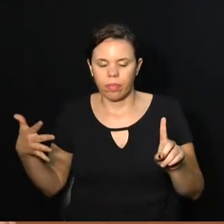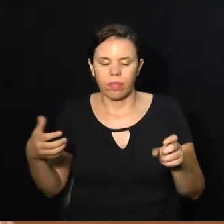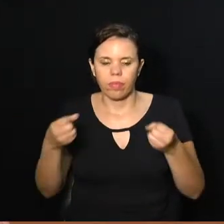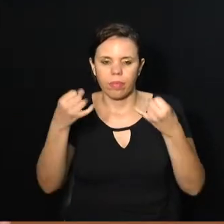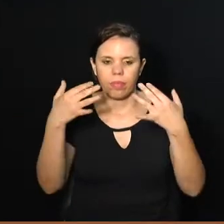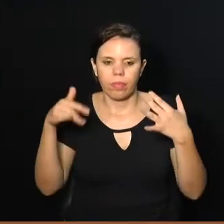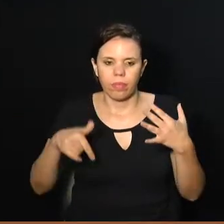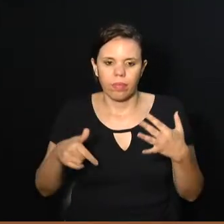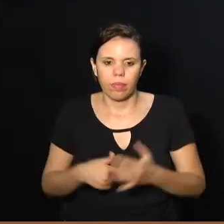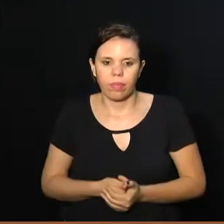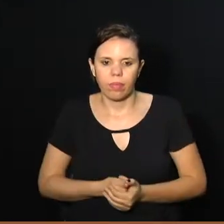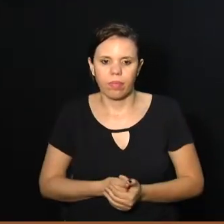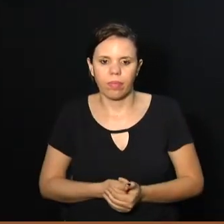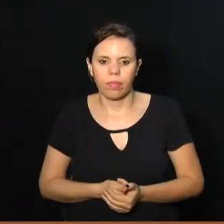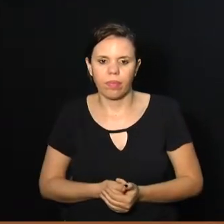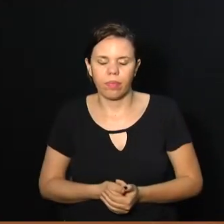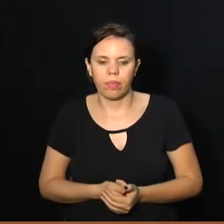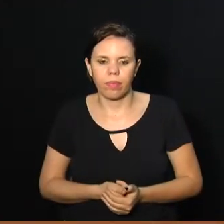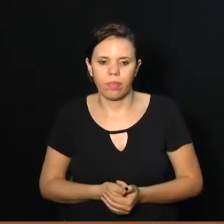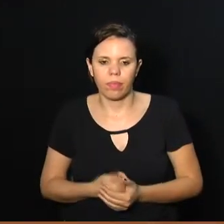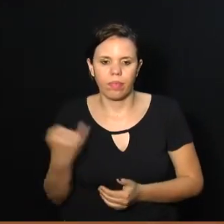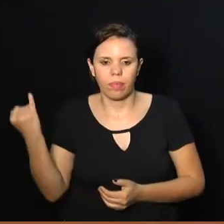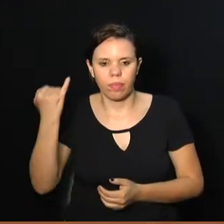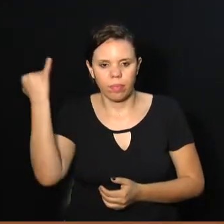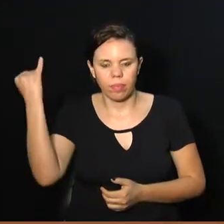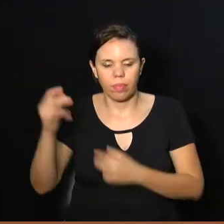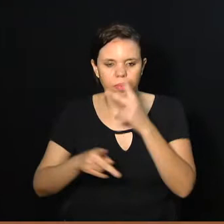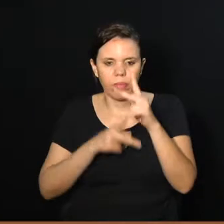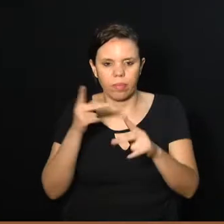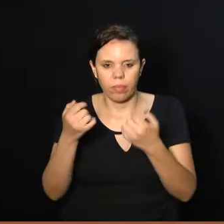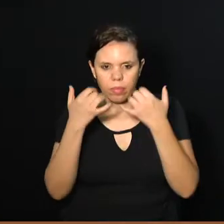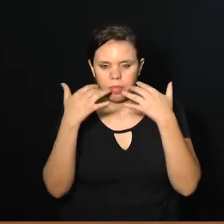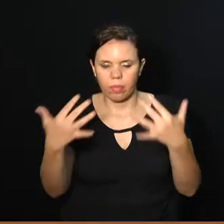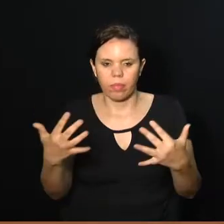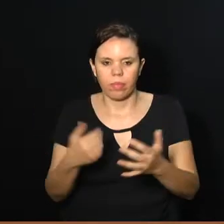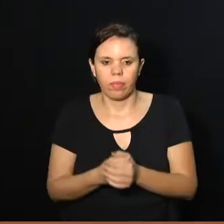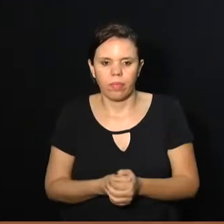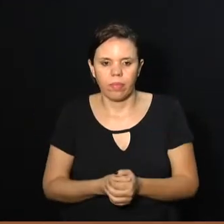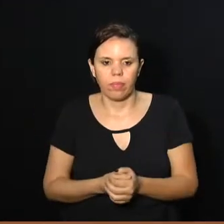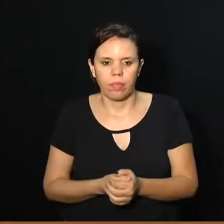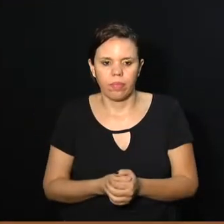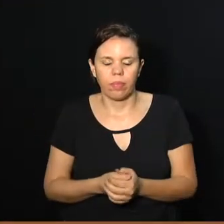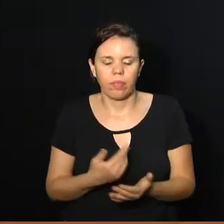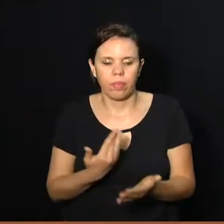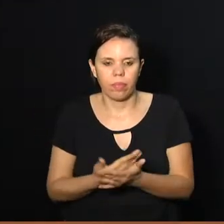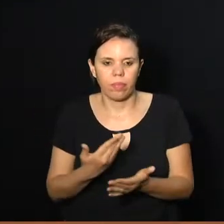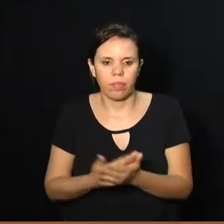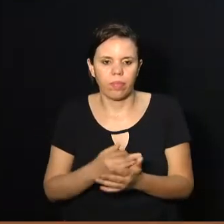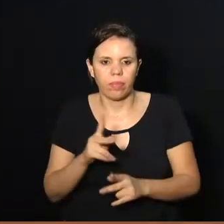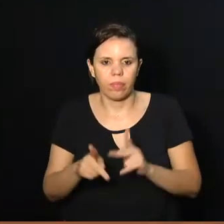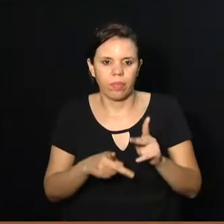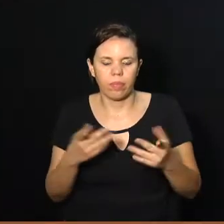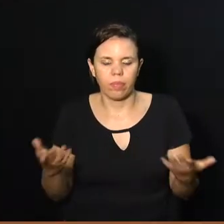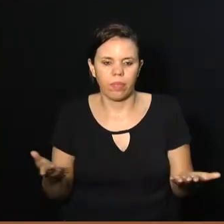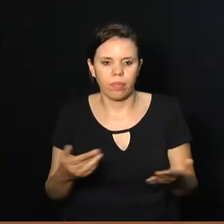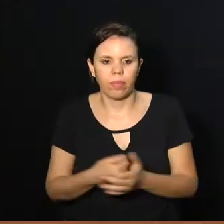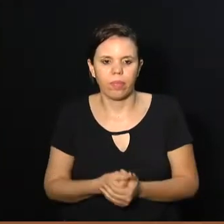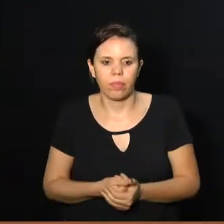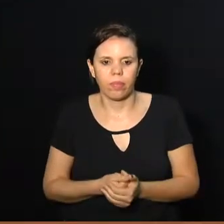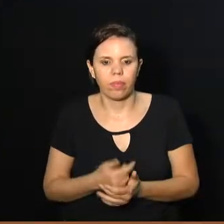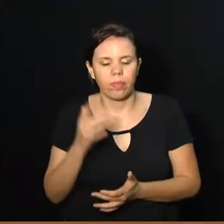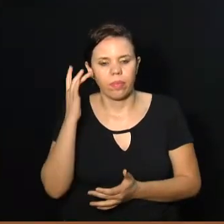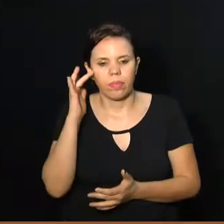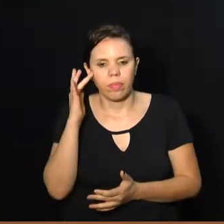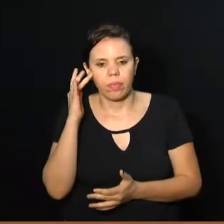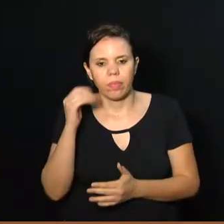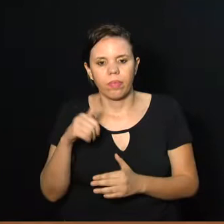mencionado. Isso é muito importante para a população, muito importante para os estudantes. Eu acho que